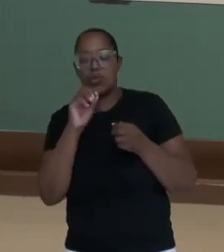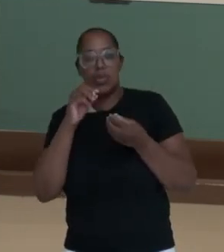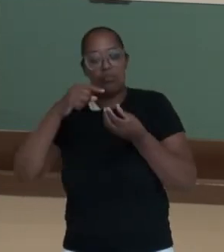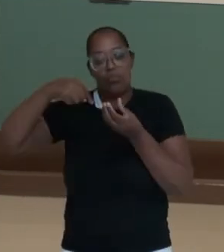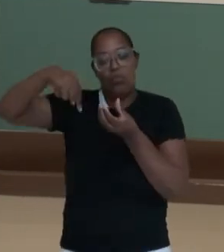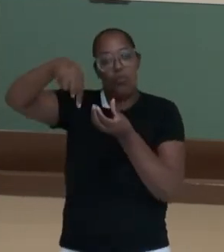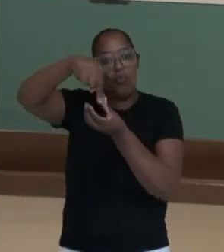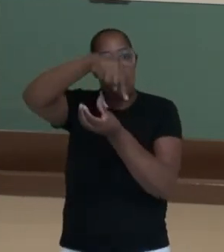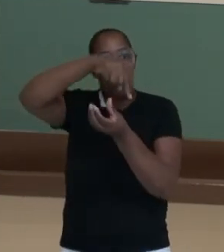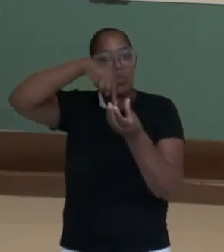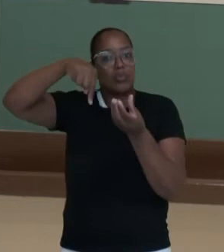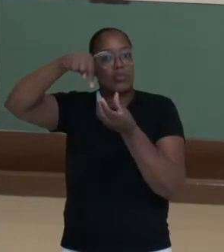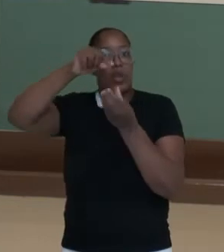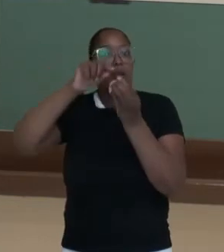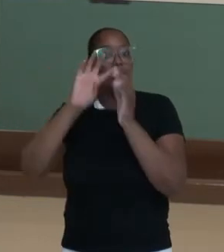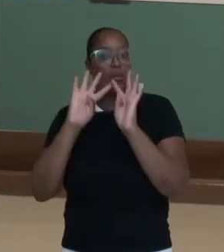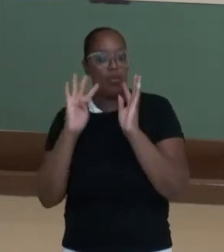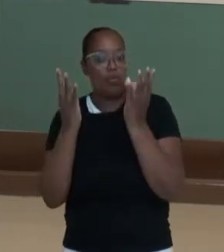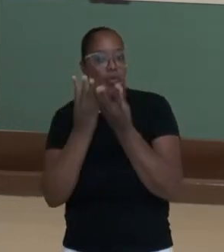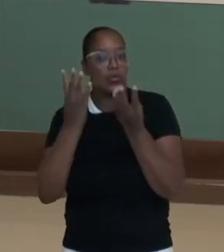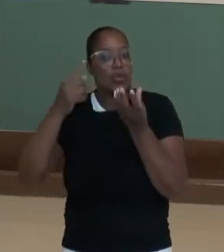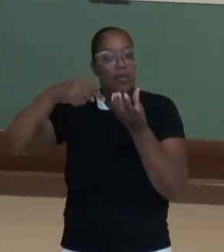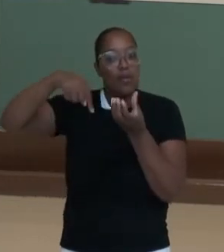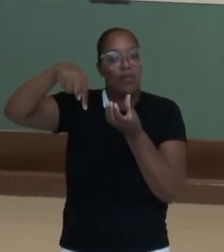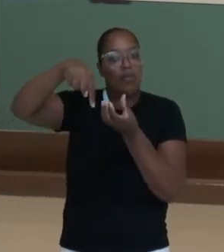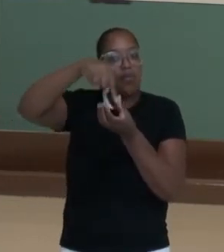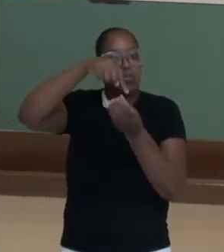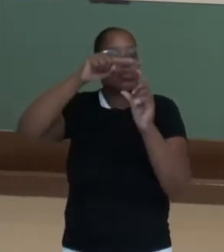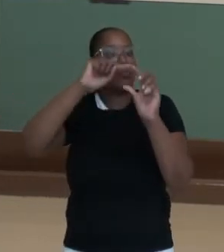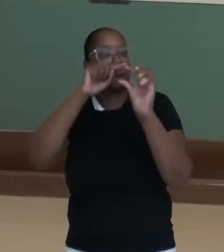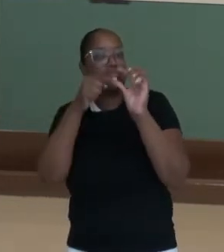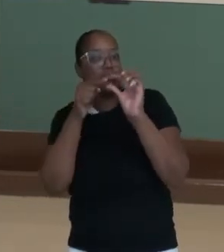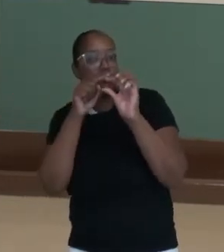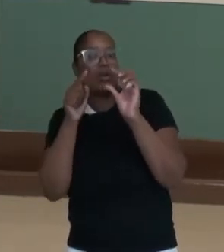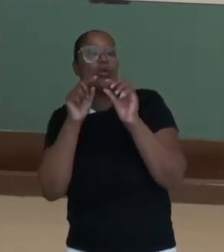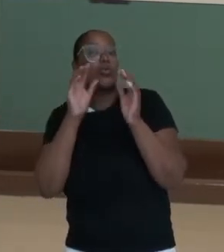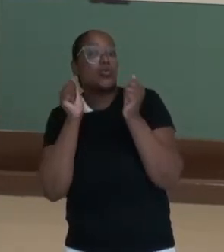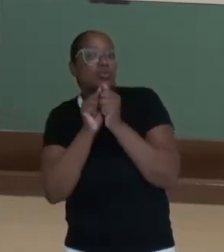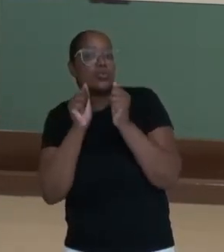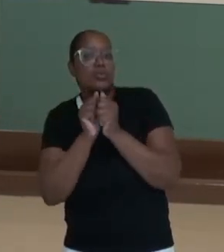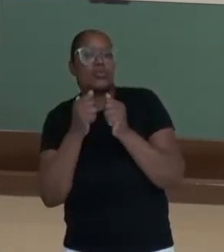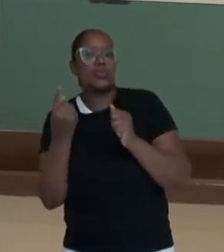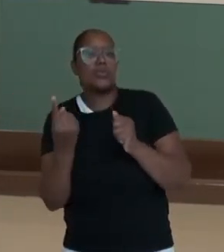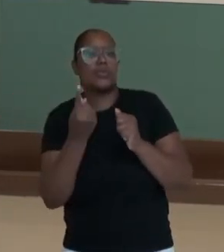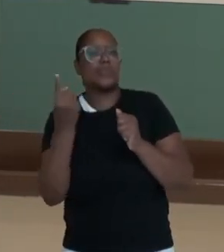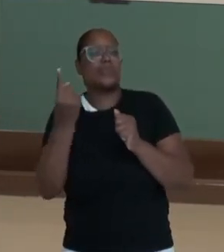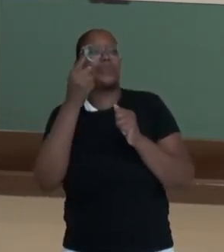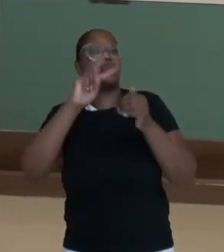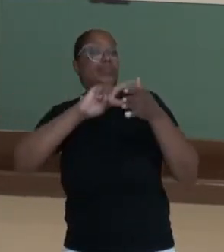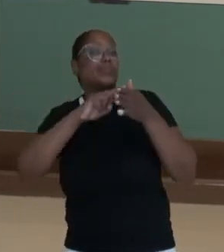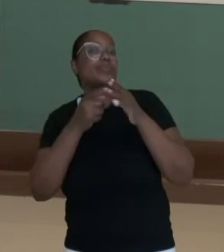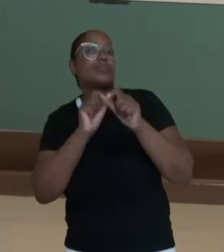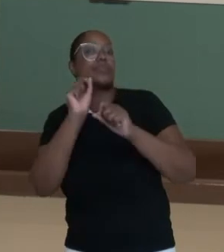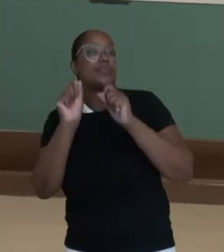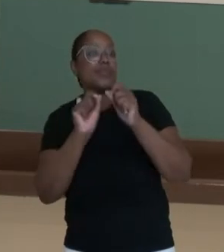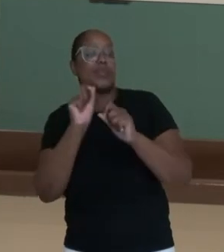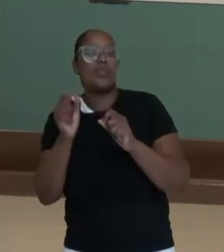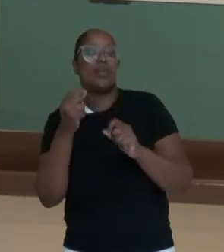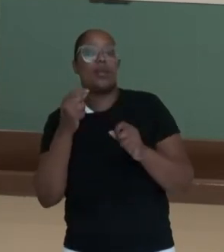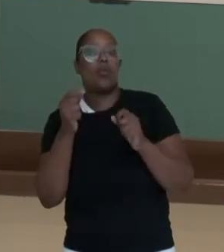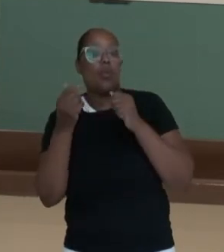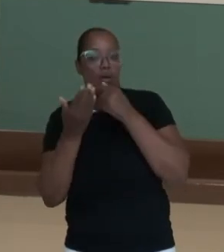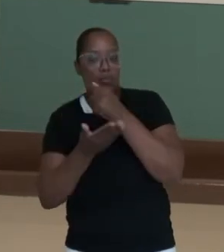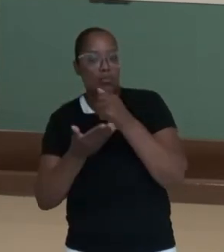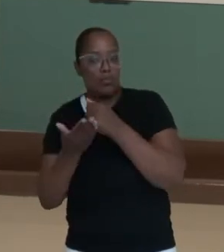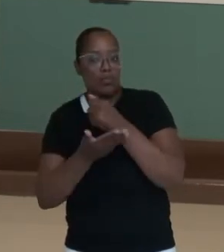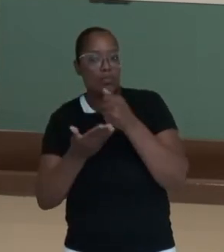ele vai haver a coincidência com a altura. E além disso, significa o quê? Que com a